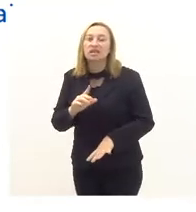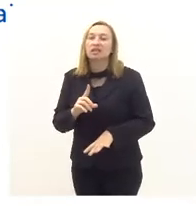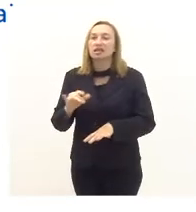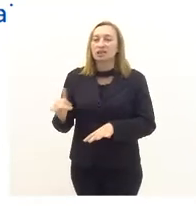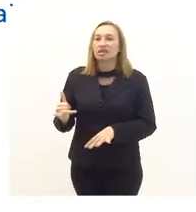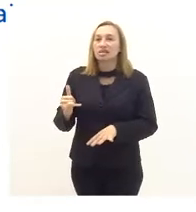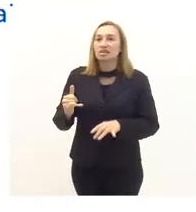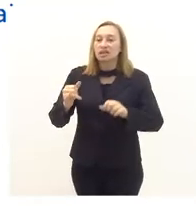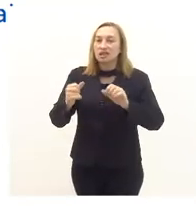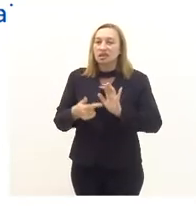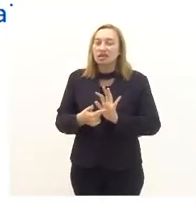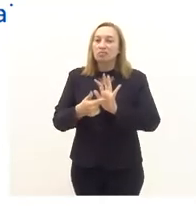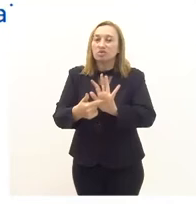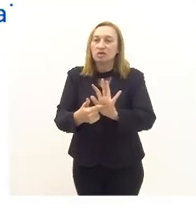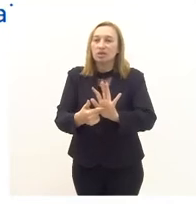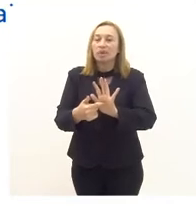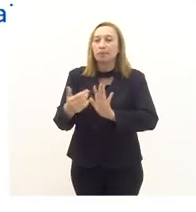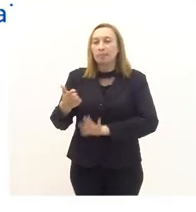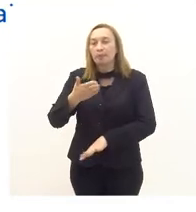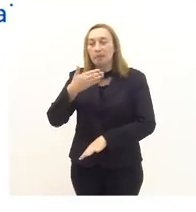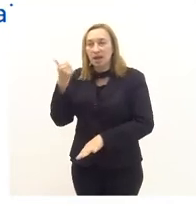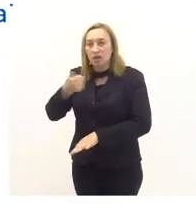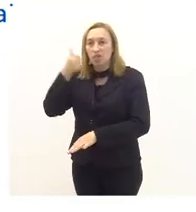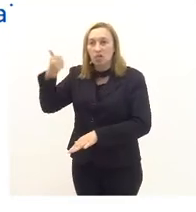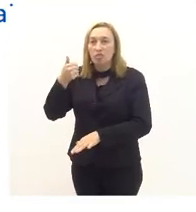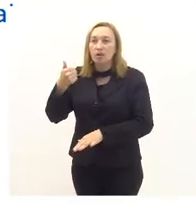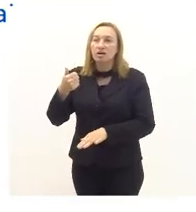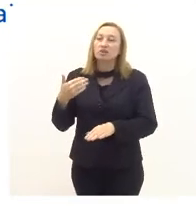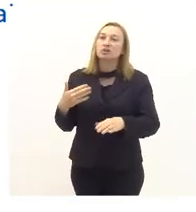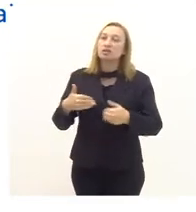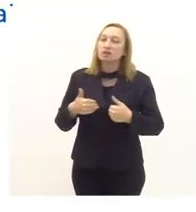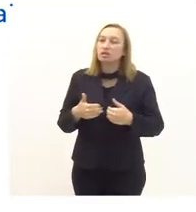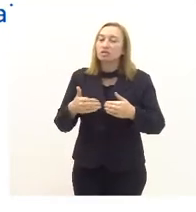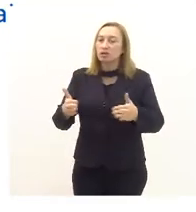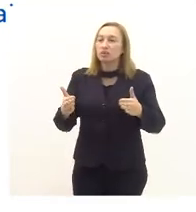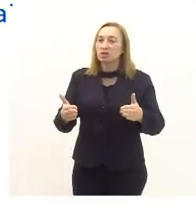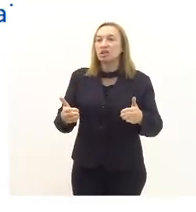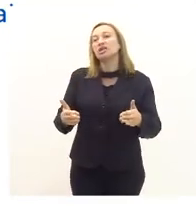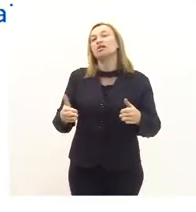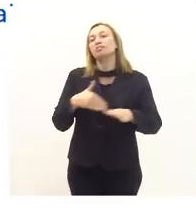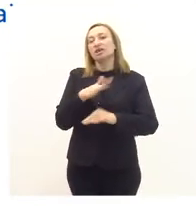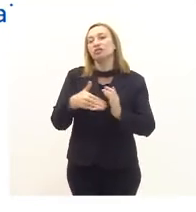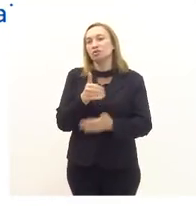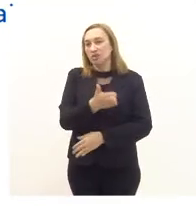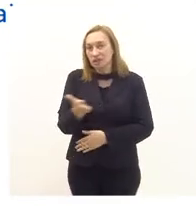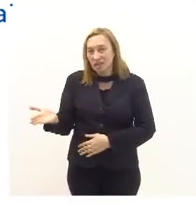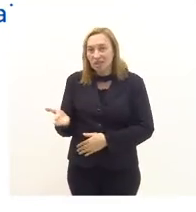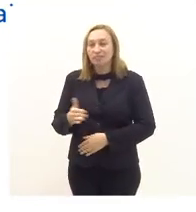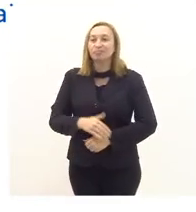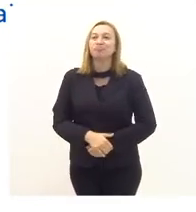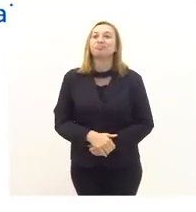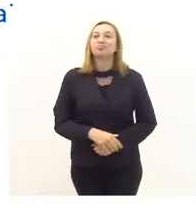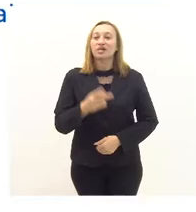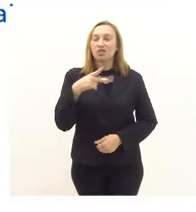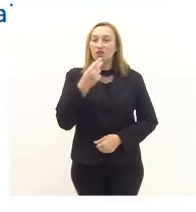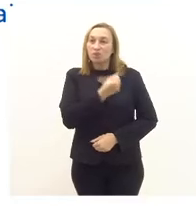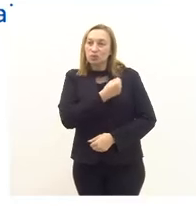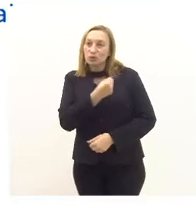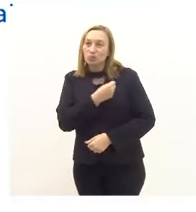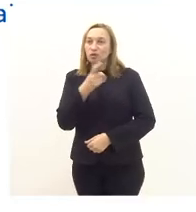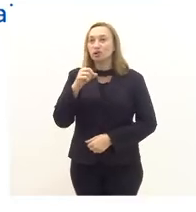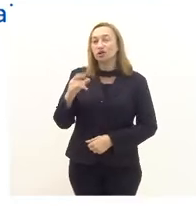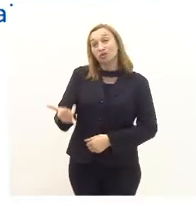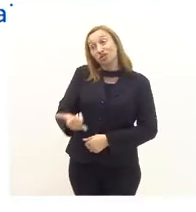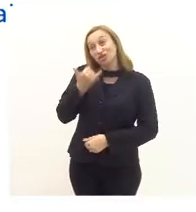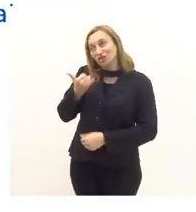mais evidência para que seja realmente uma porta de entrada, um canal aberto para todos vocês. E aí eu trago os dados do disco,